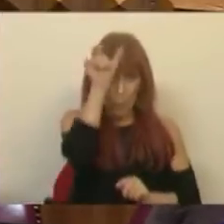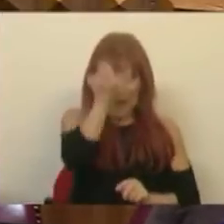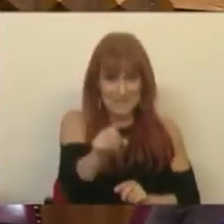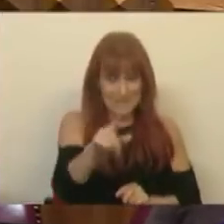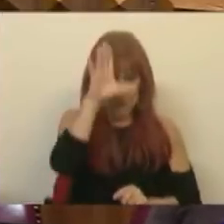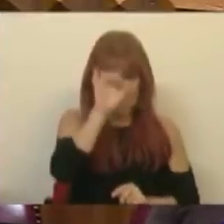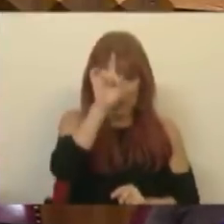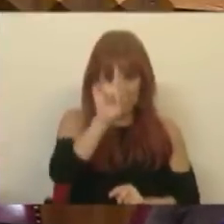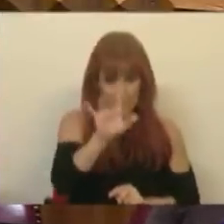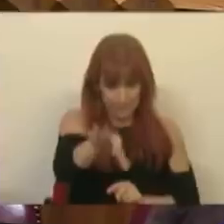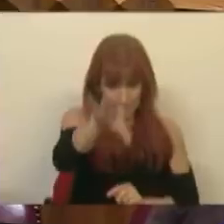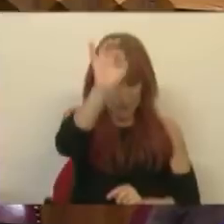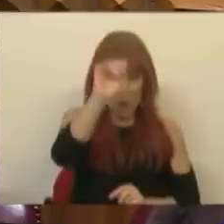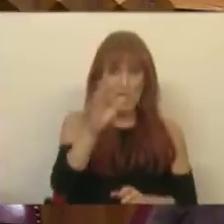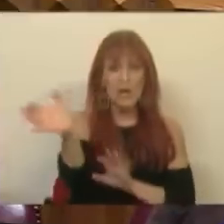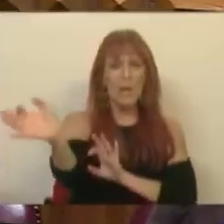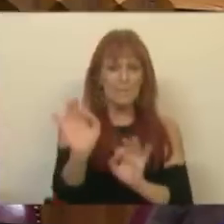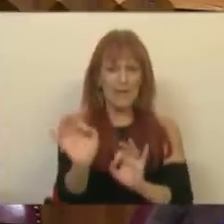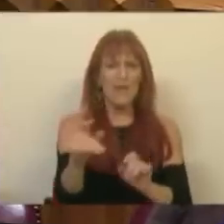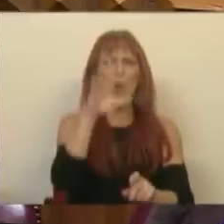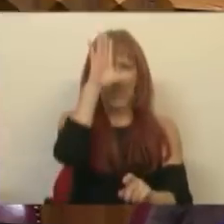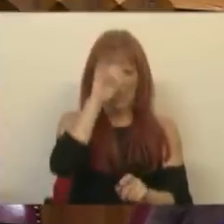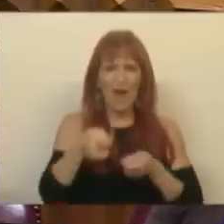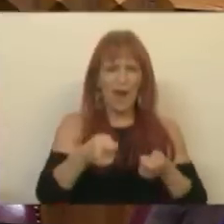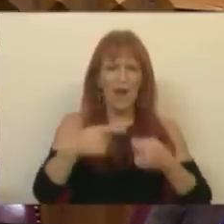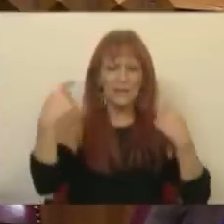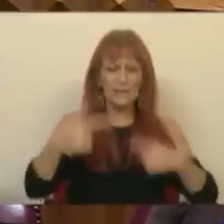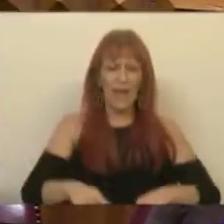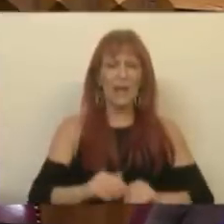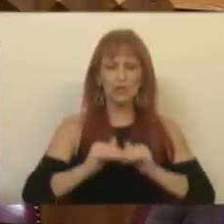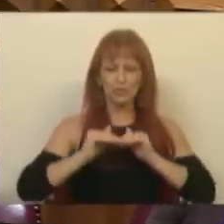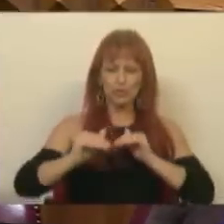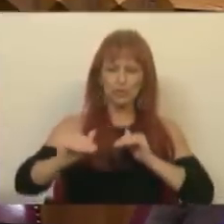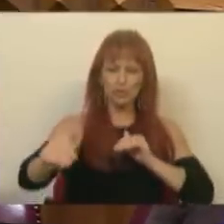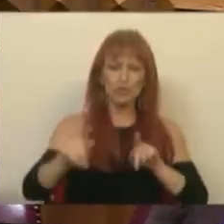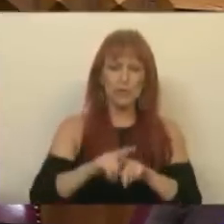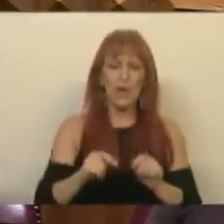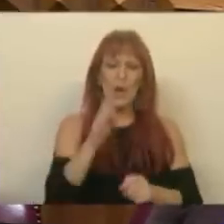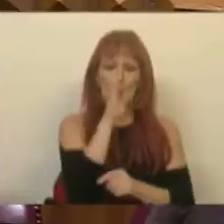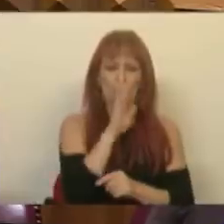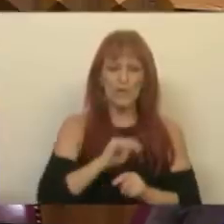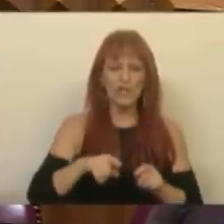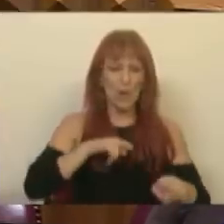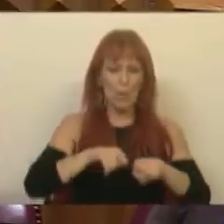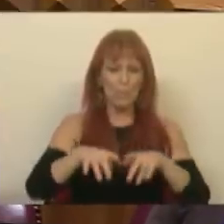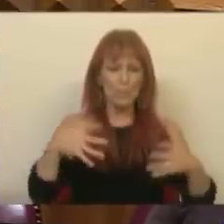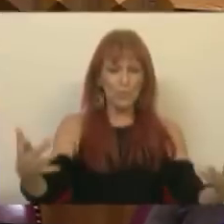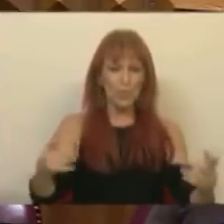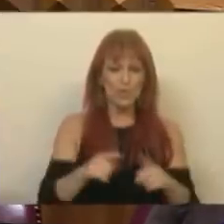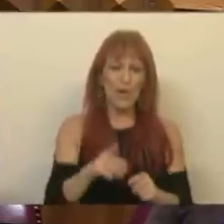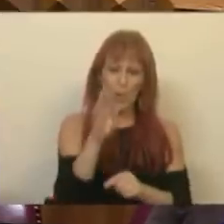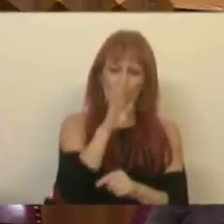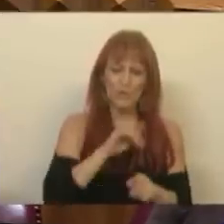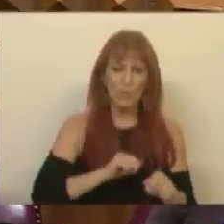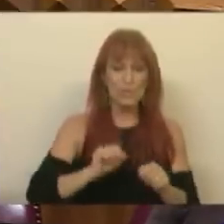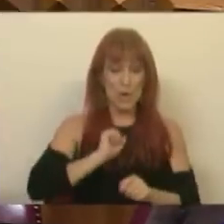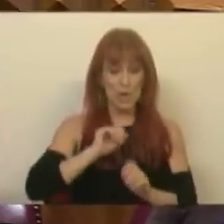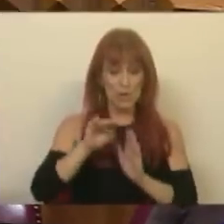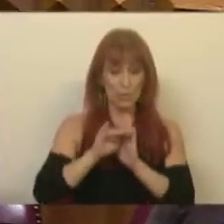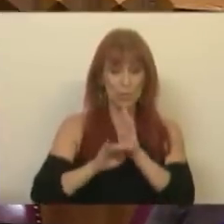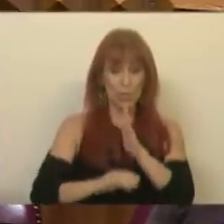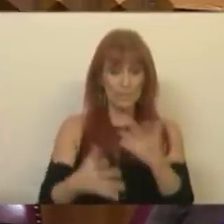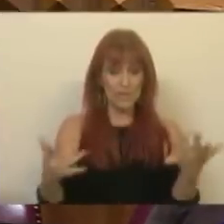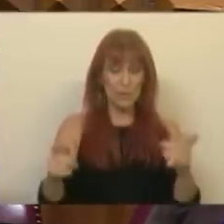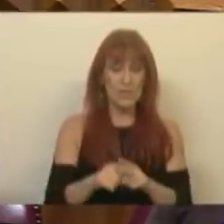para primeiro ministro que estamos preparados para governar com estabilidade para concretizar políticas para concretizar o nosso programa